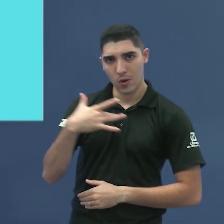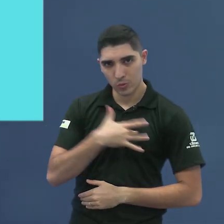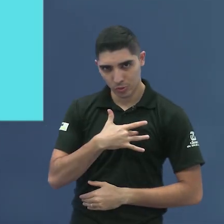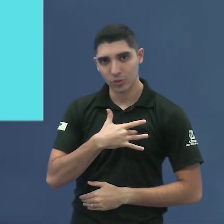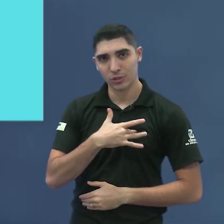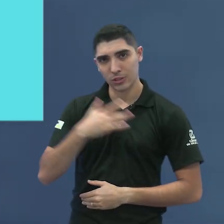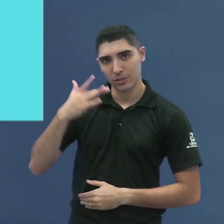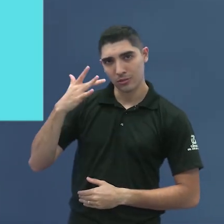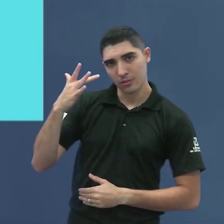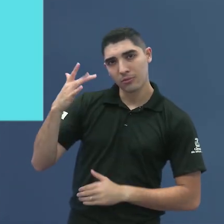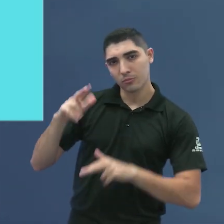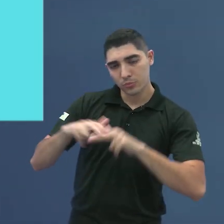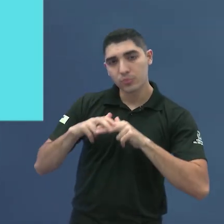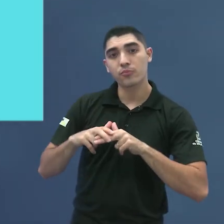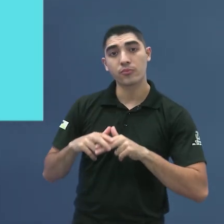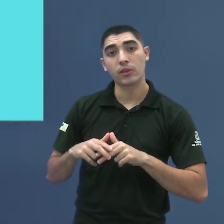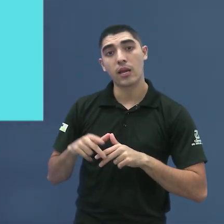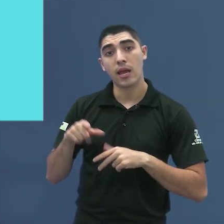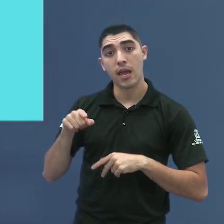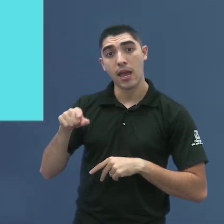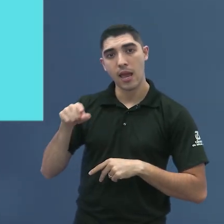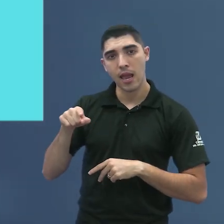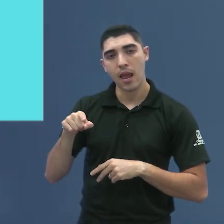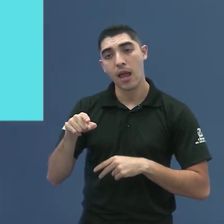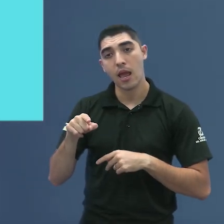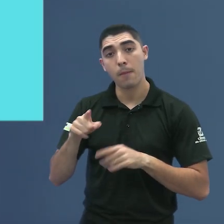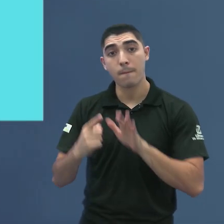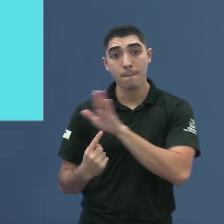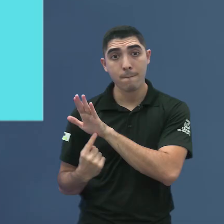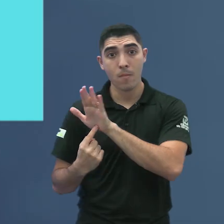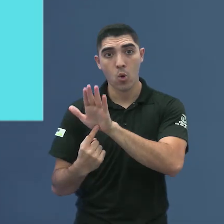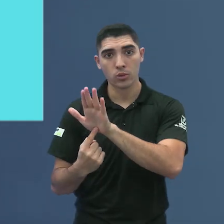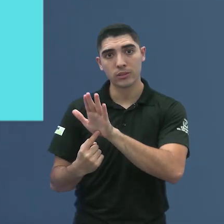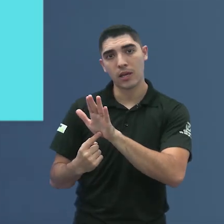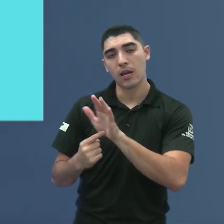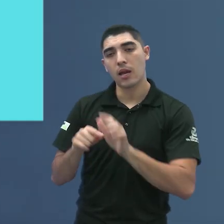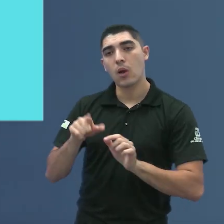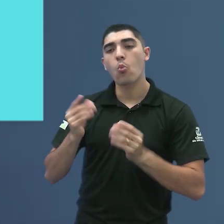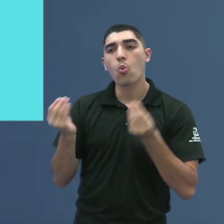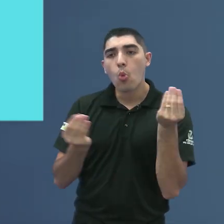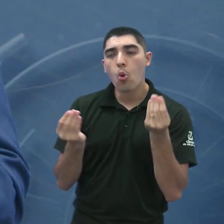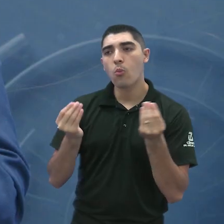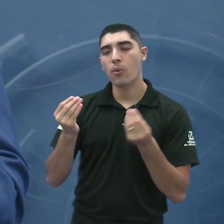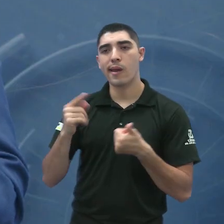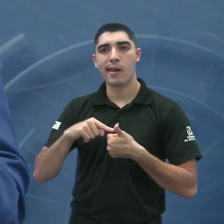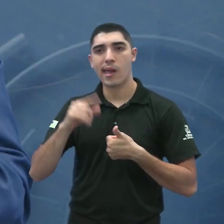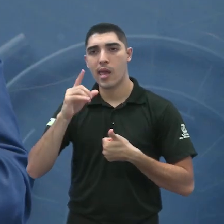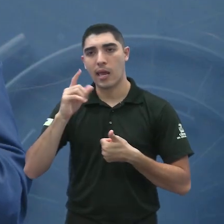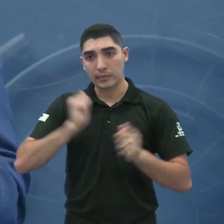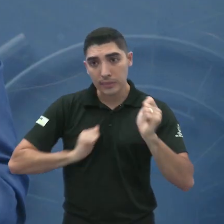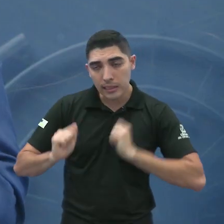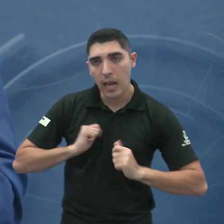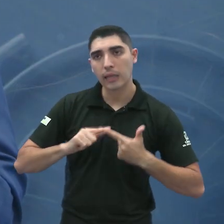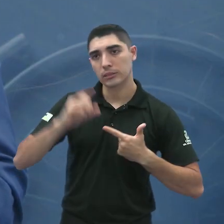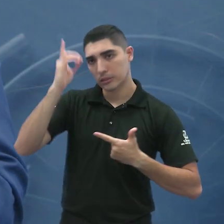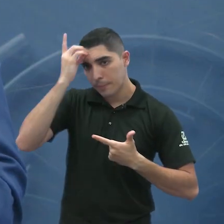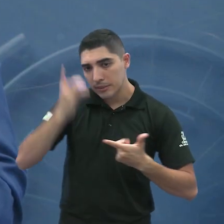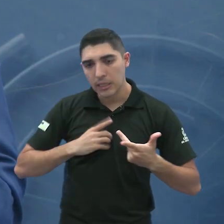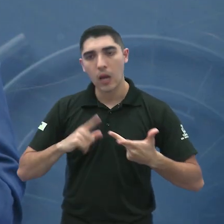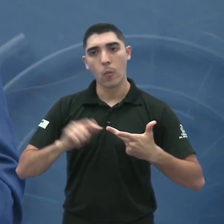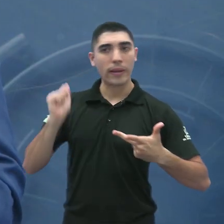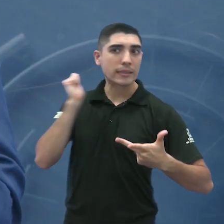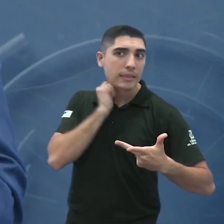Esse movimento reforça como temas, né, de ansiedade, depressão e estresse têm